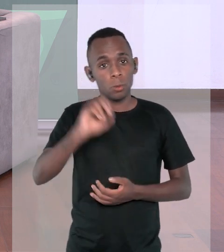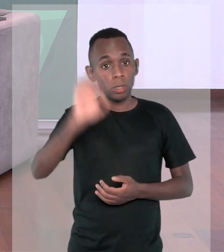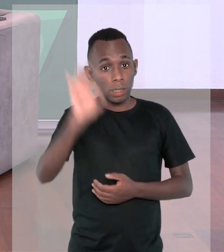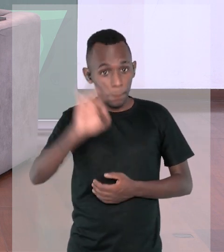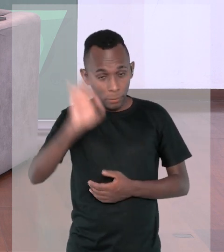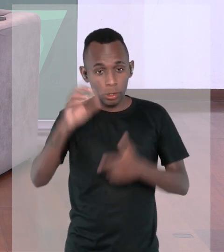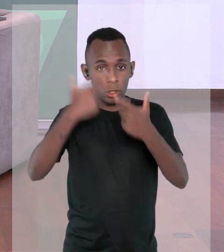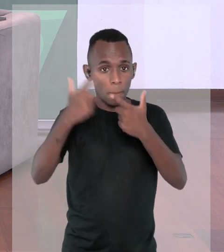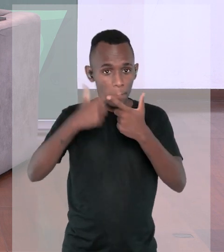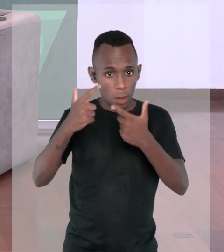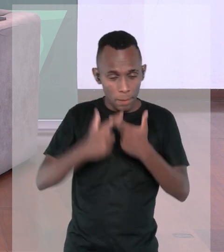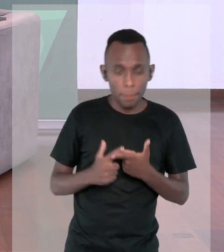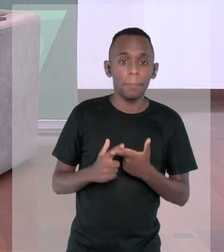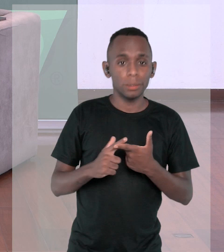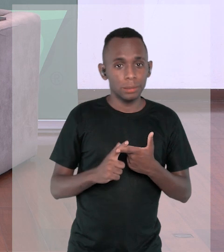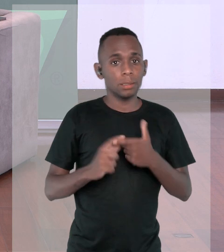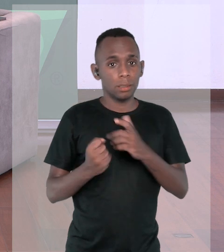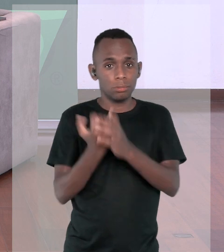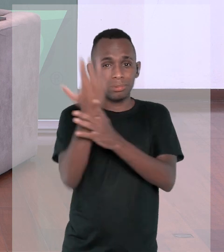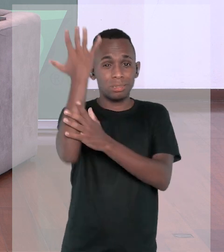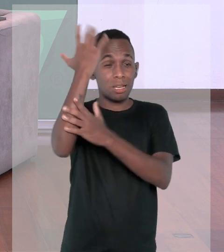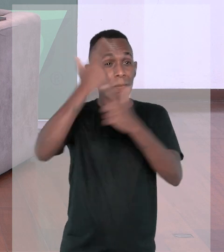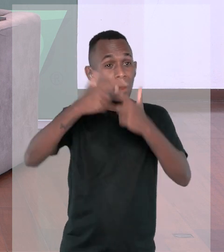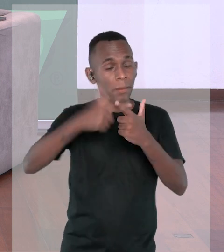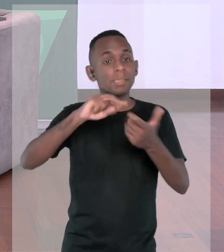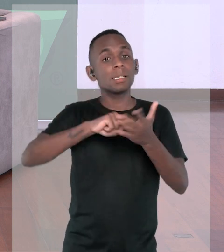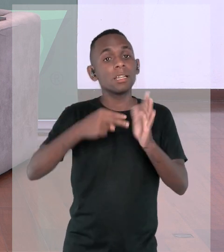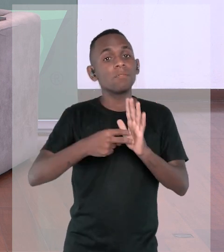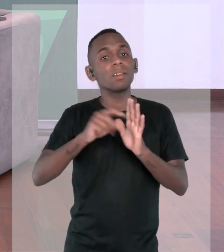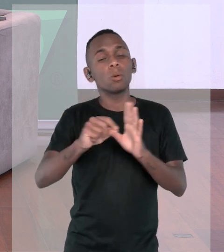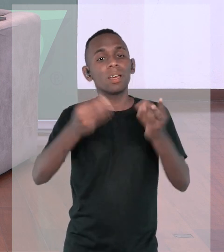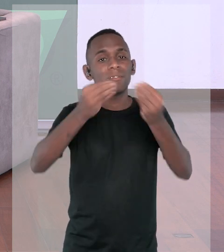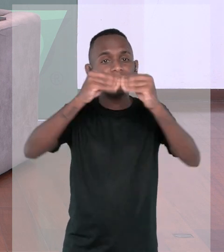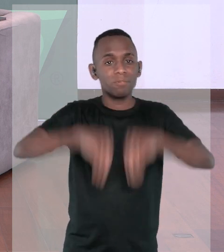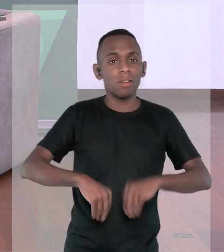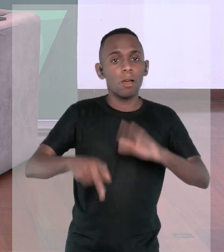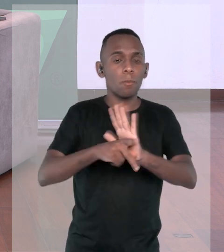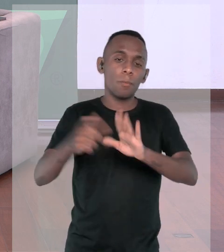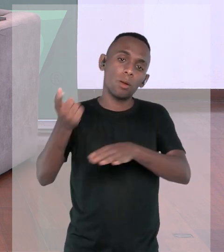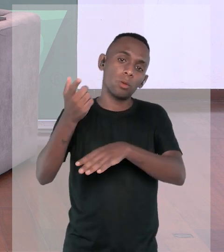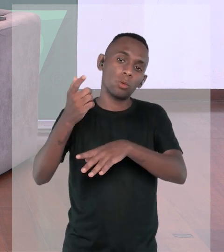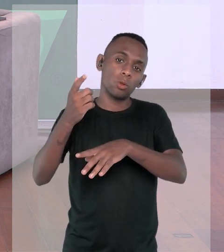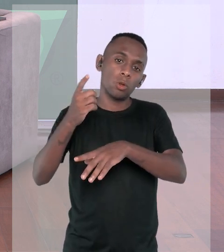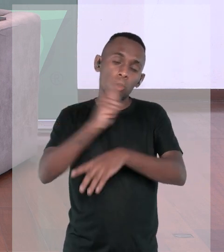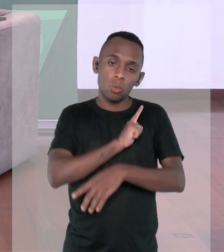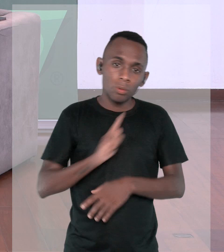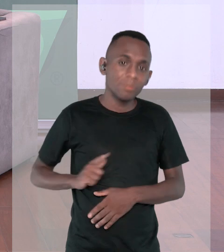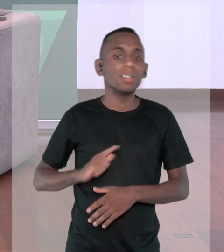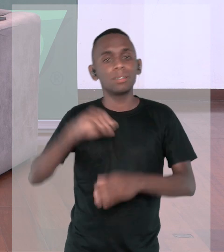50% dos problemas grandes que a árvore pega são provocados por fragilidade na governança.